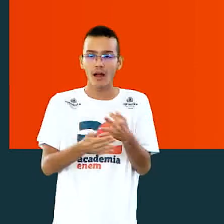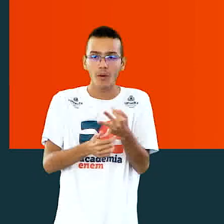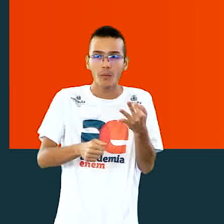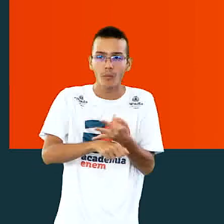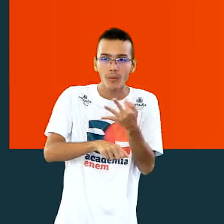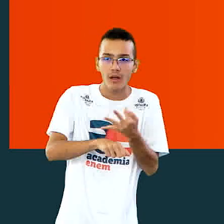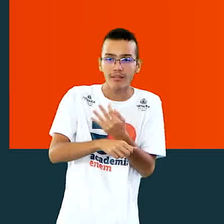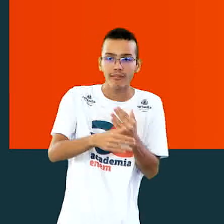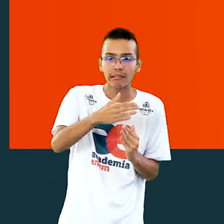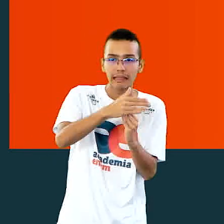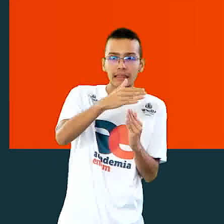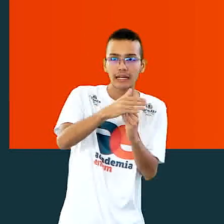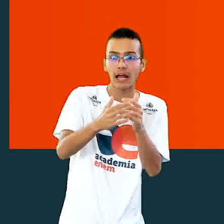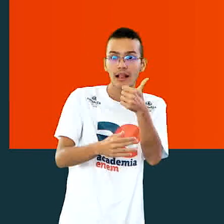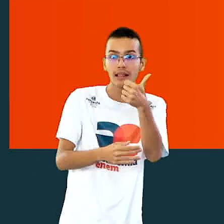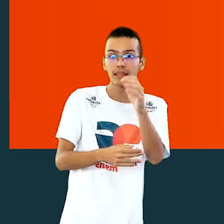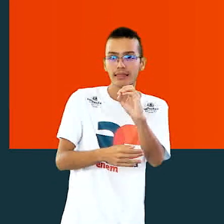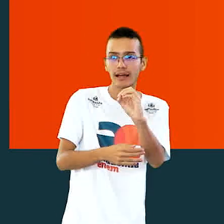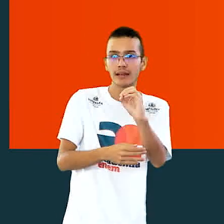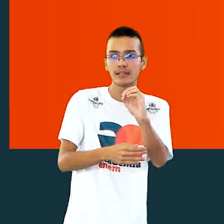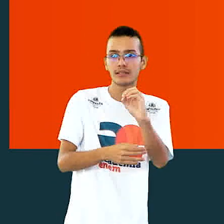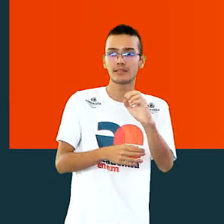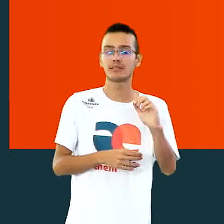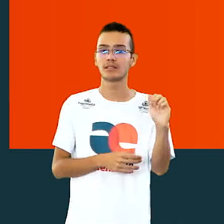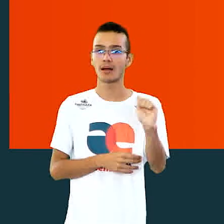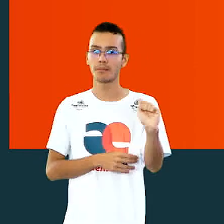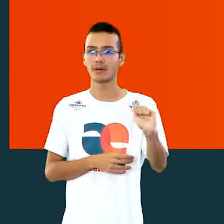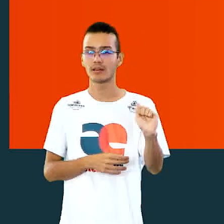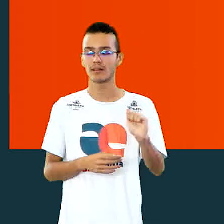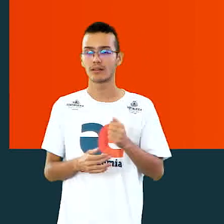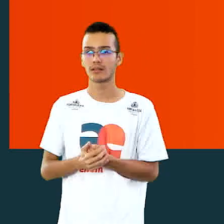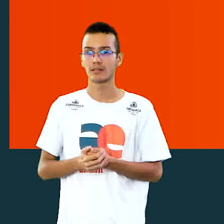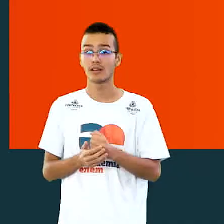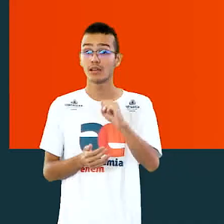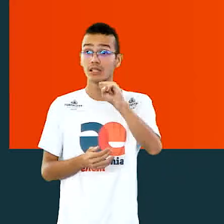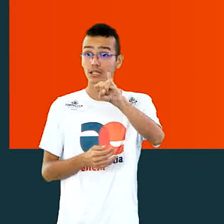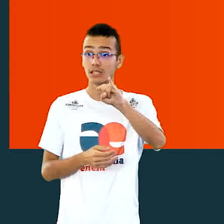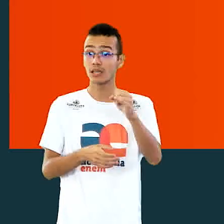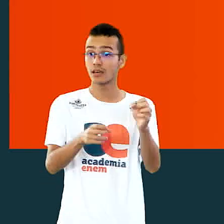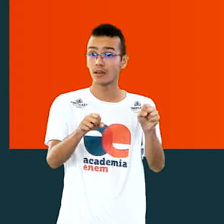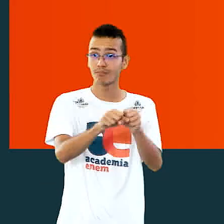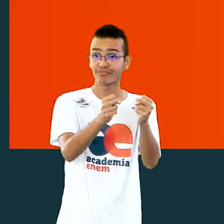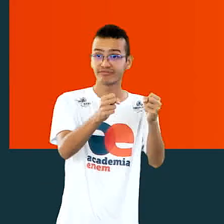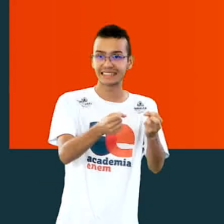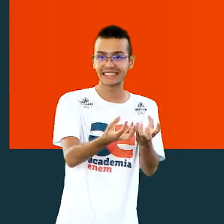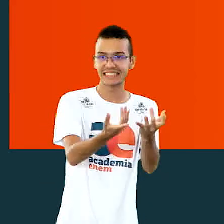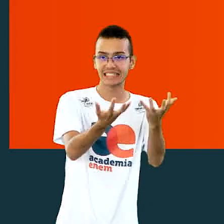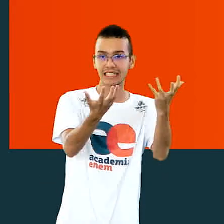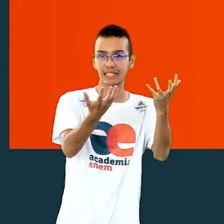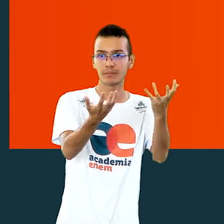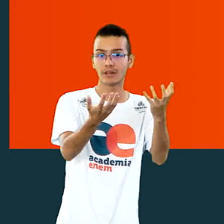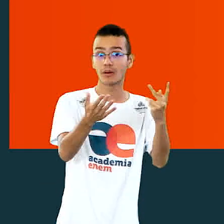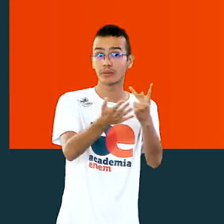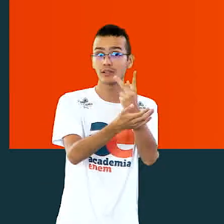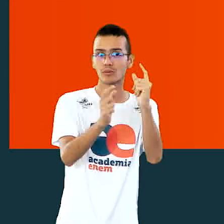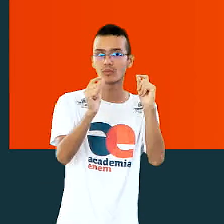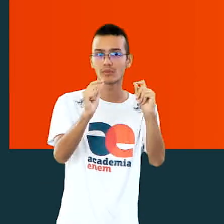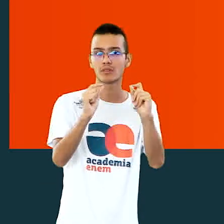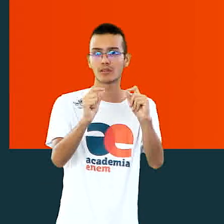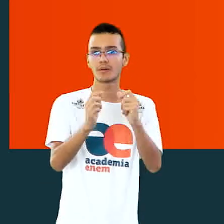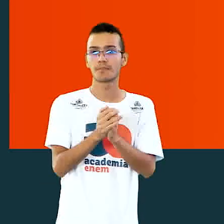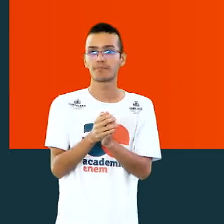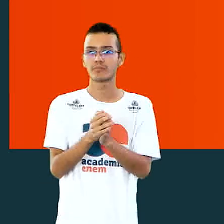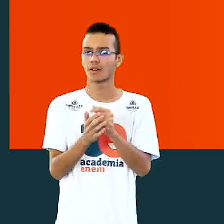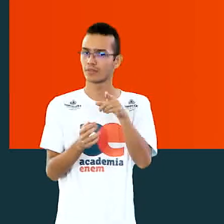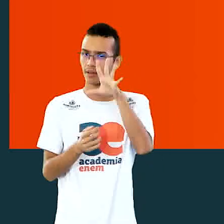queima. Quando ele queima, o circuito, você aprendeu, eu lhe ensinei o que era